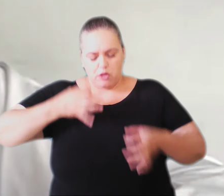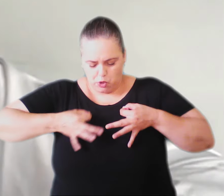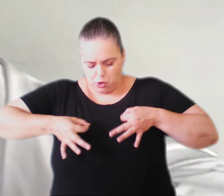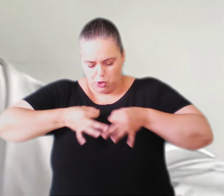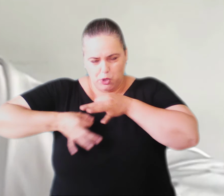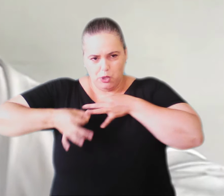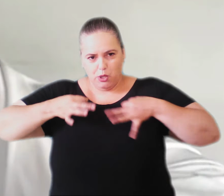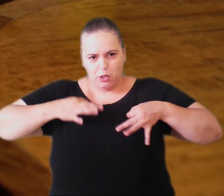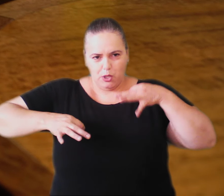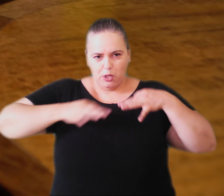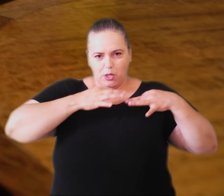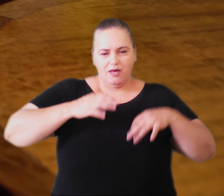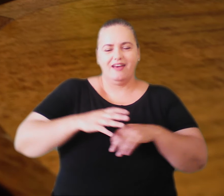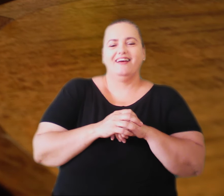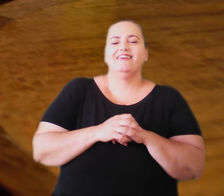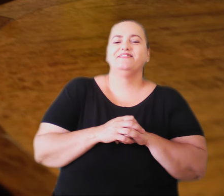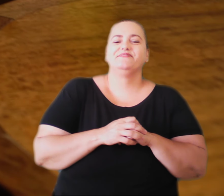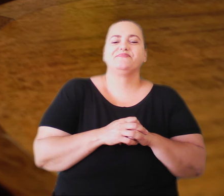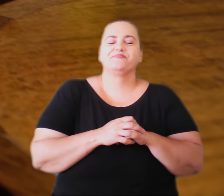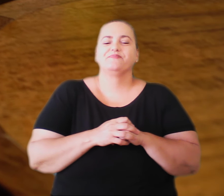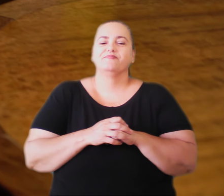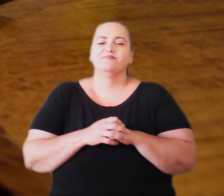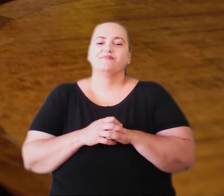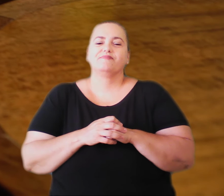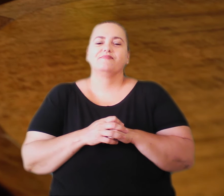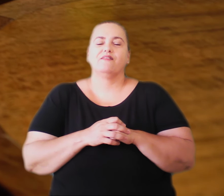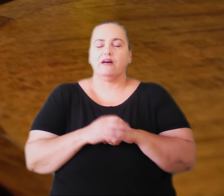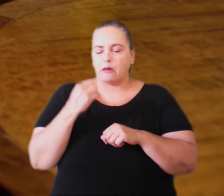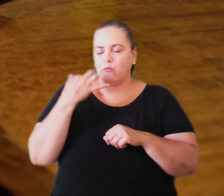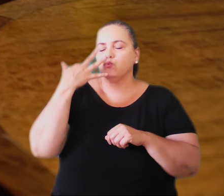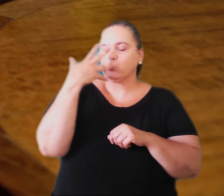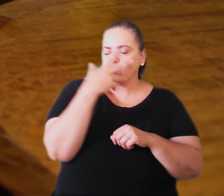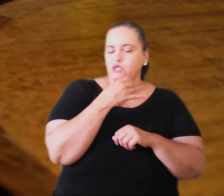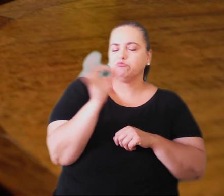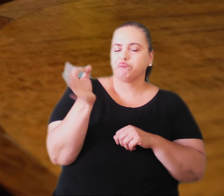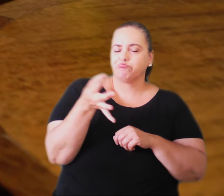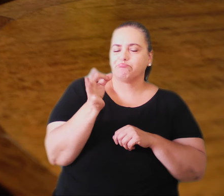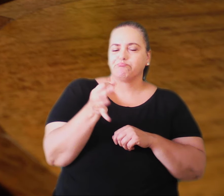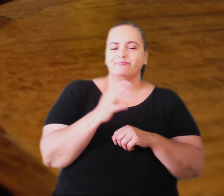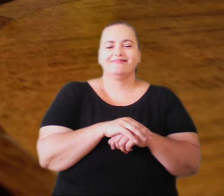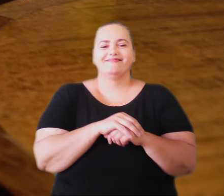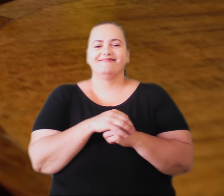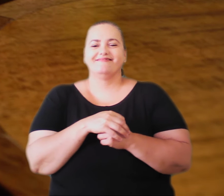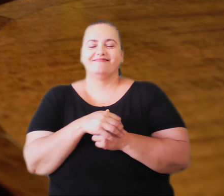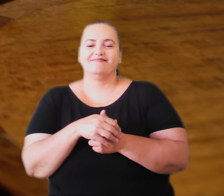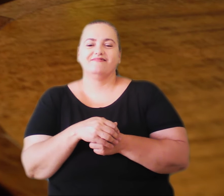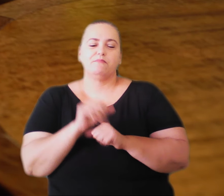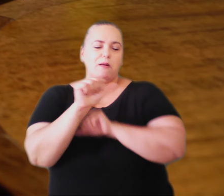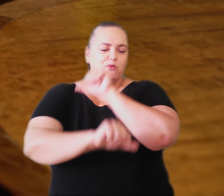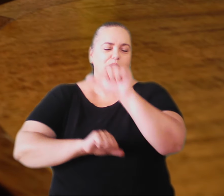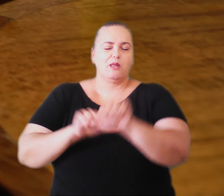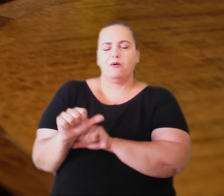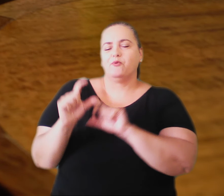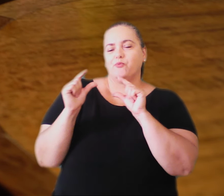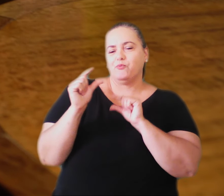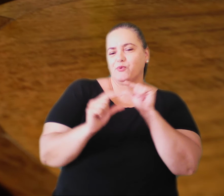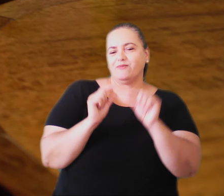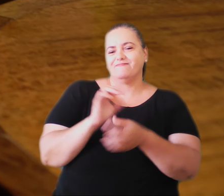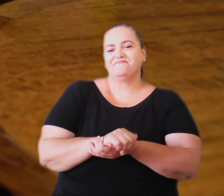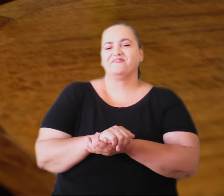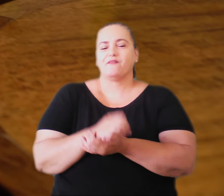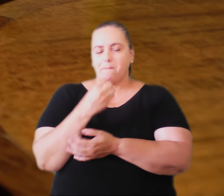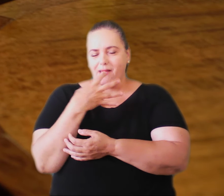Ó. Não é um lenço eminentemente tradicional. Tá bonito. Aqui, mas de vez em quando para mudar um pouquinho. Pode mudar que ficou